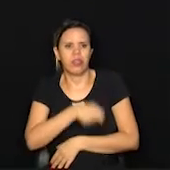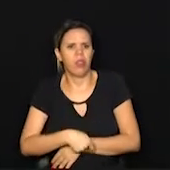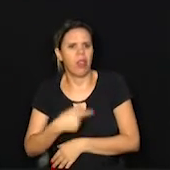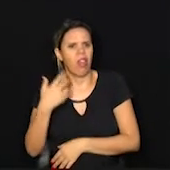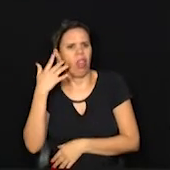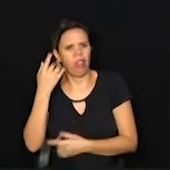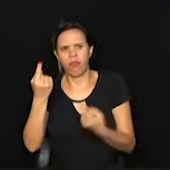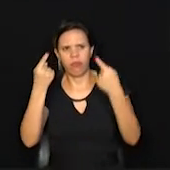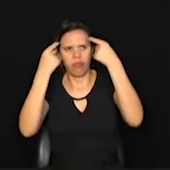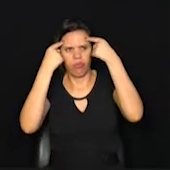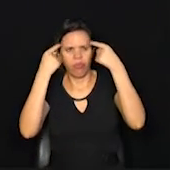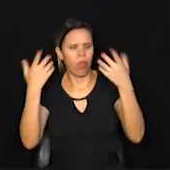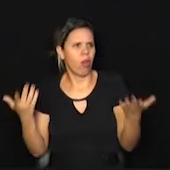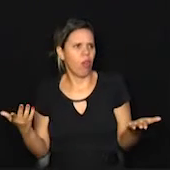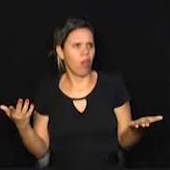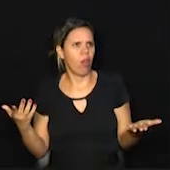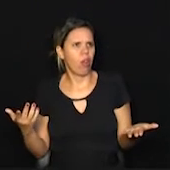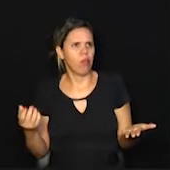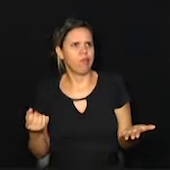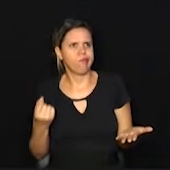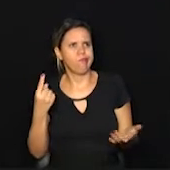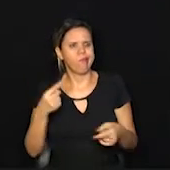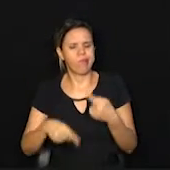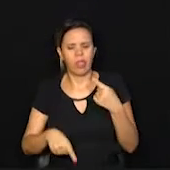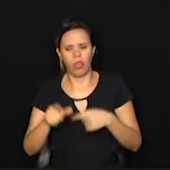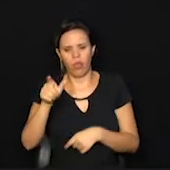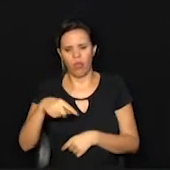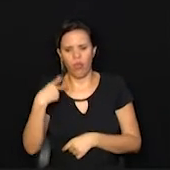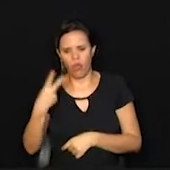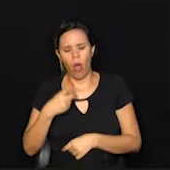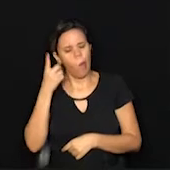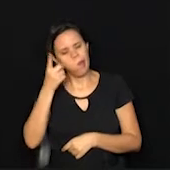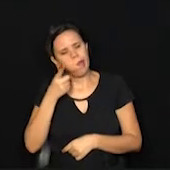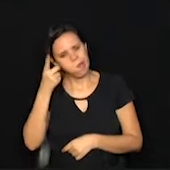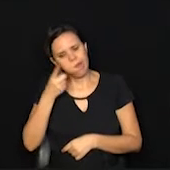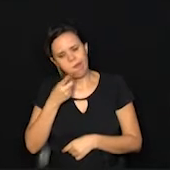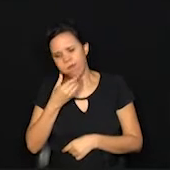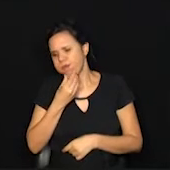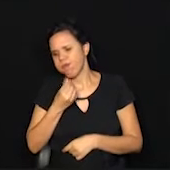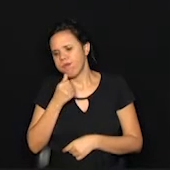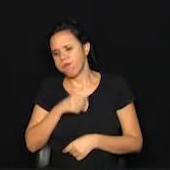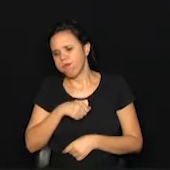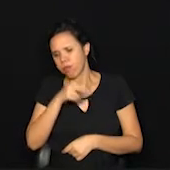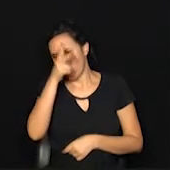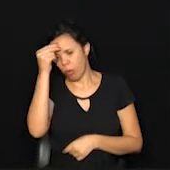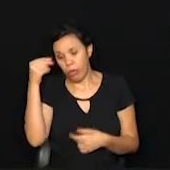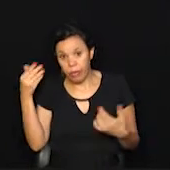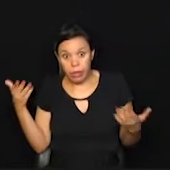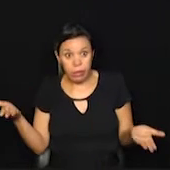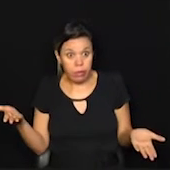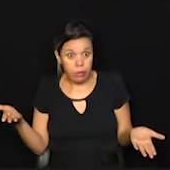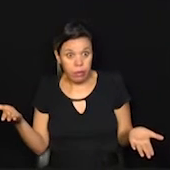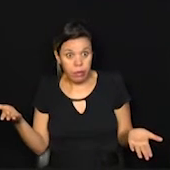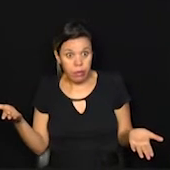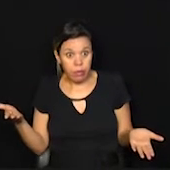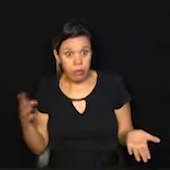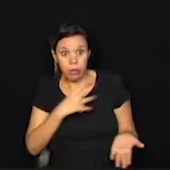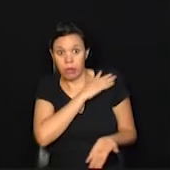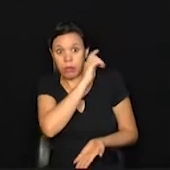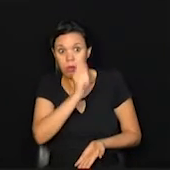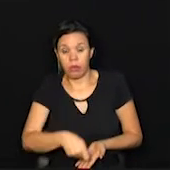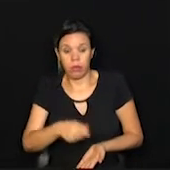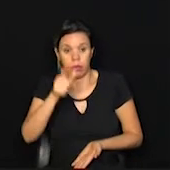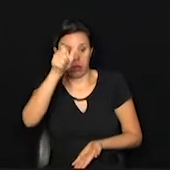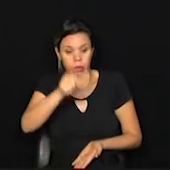que assim que não entra como assim se fazer vou se você hoje é o vereador o deputado deputada é um prefeito na ditadura você não